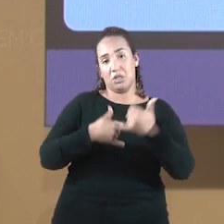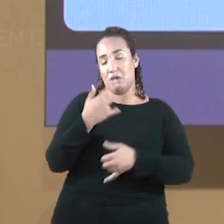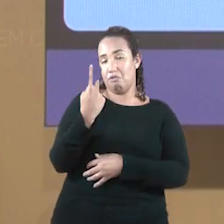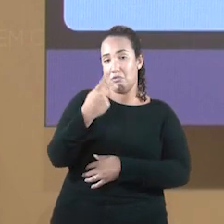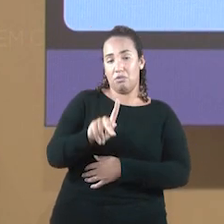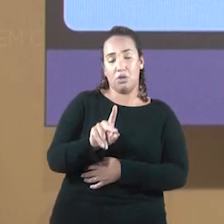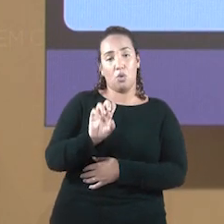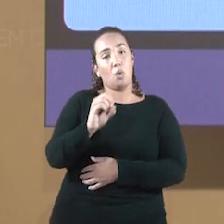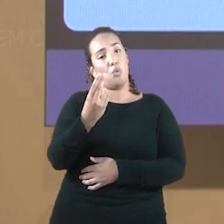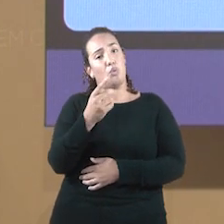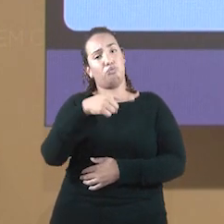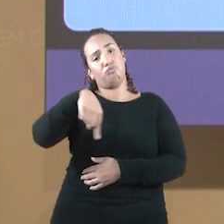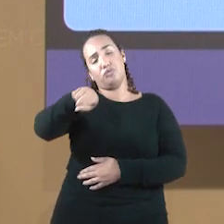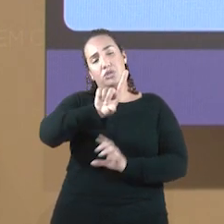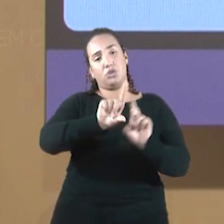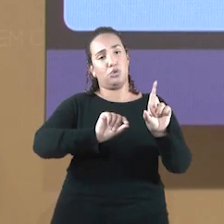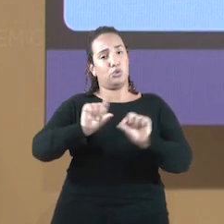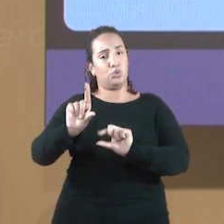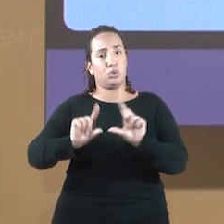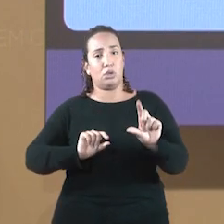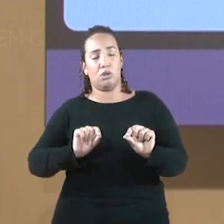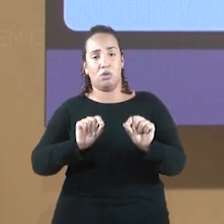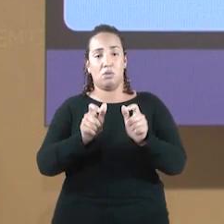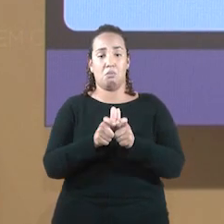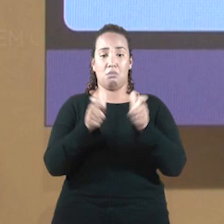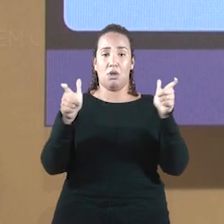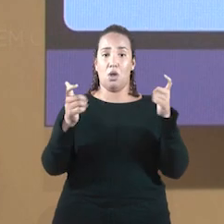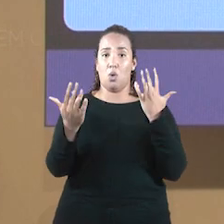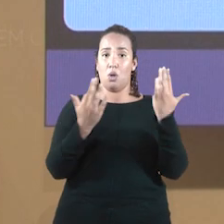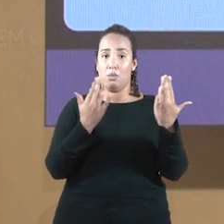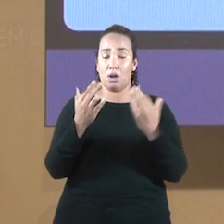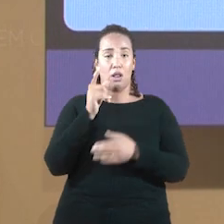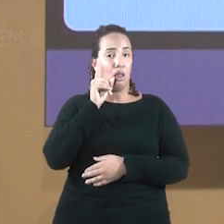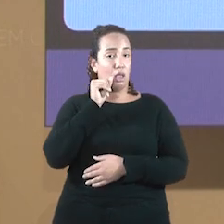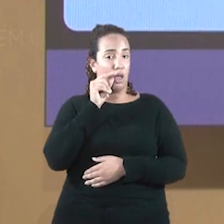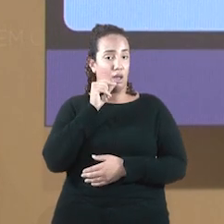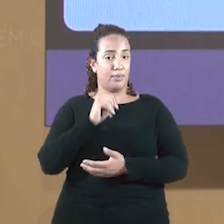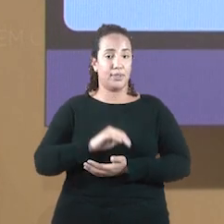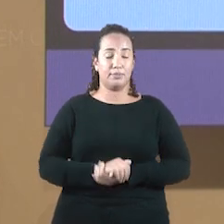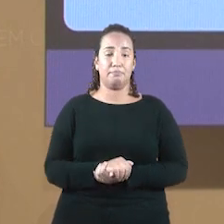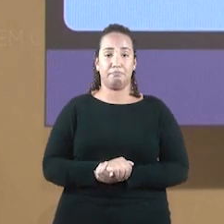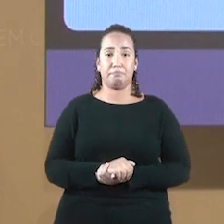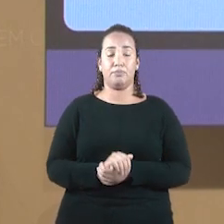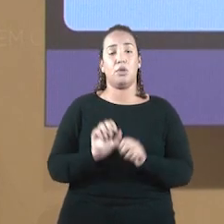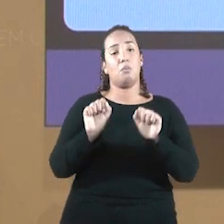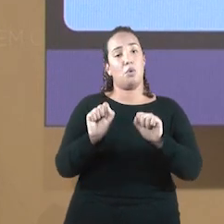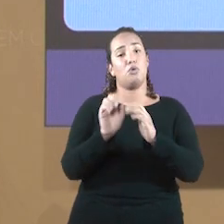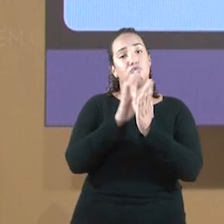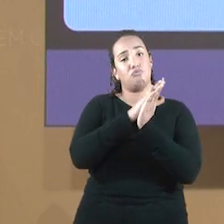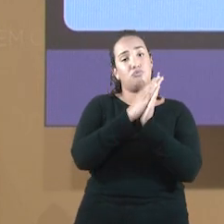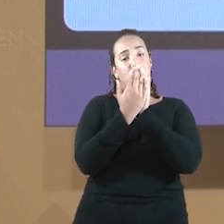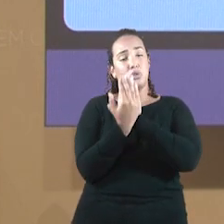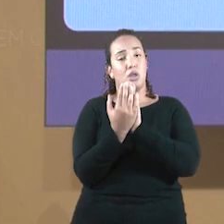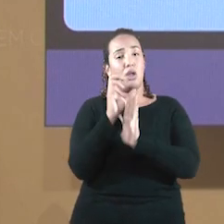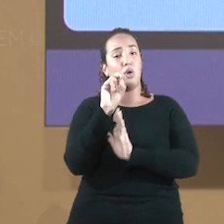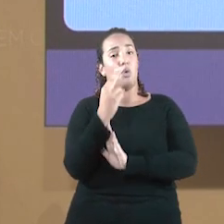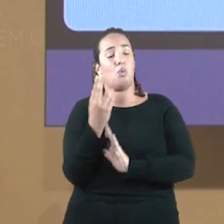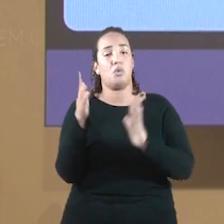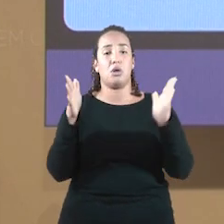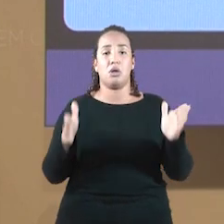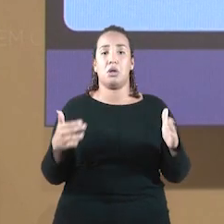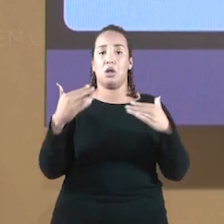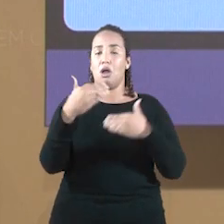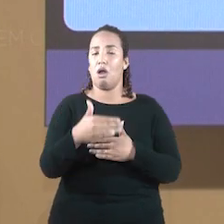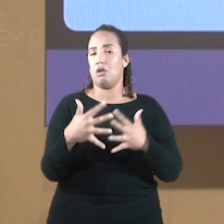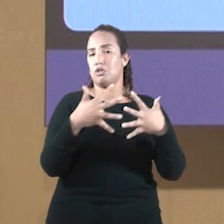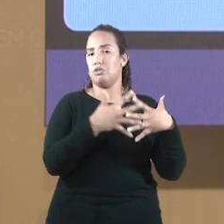ou objetos escolhidos que seja maior do que um lápis. Pode ser uma boneca, uma caixa, um